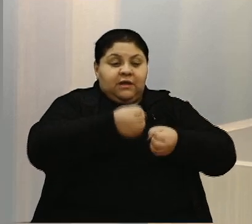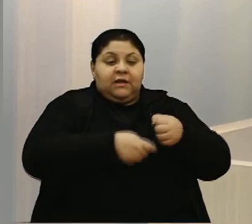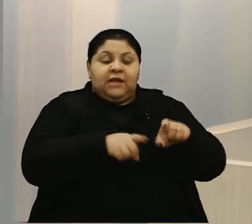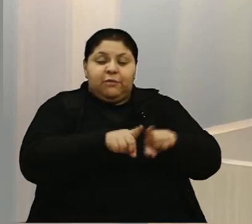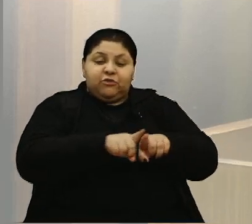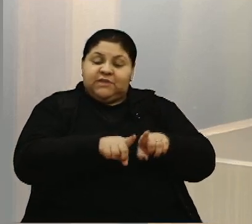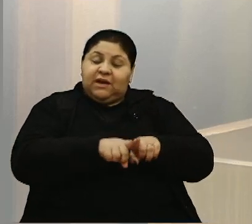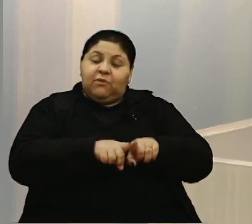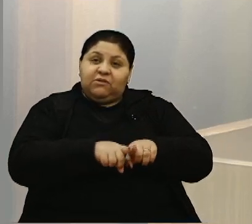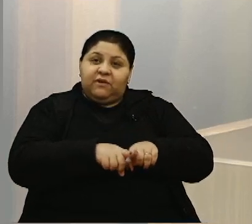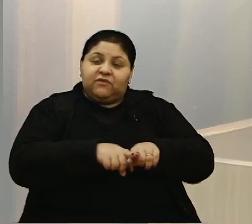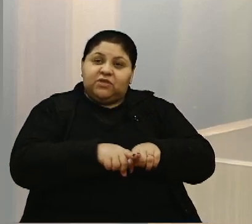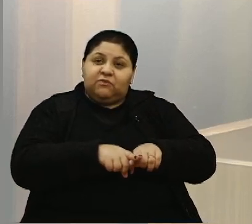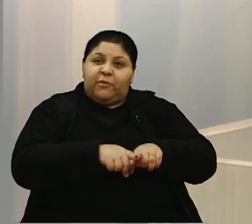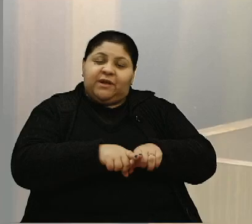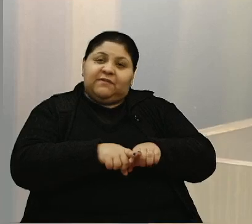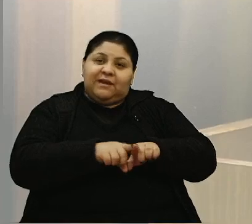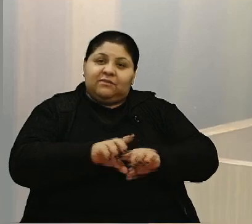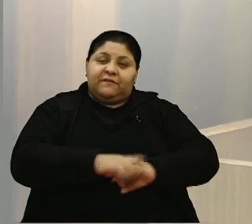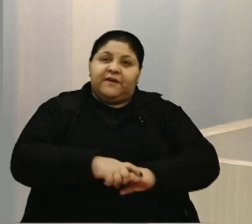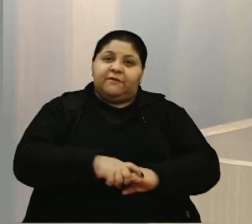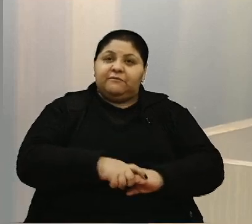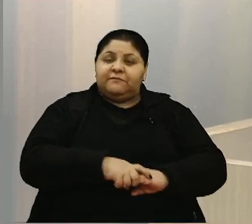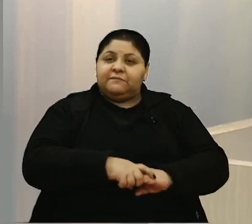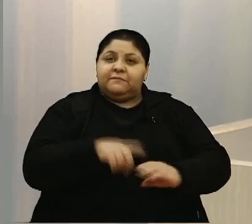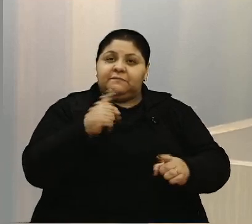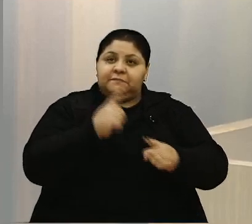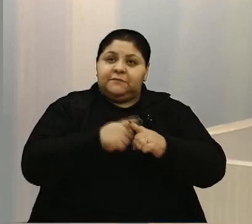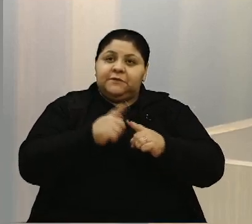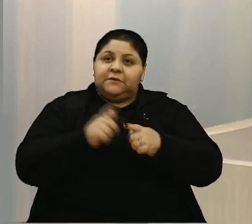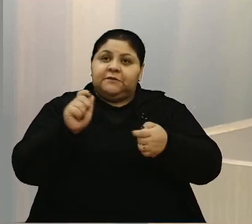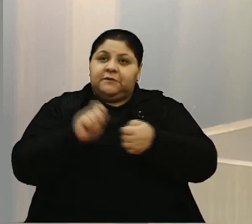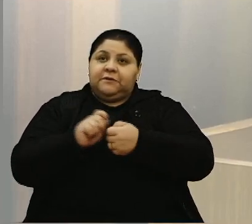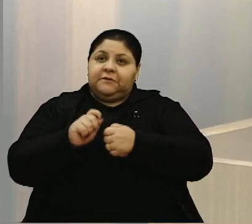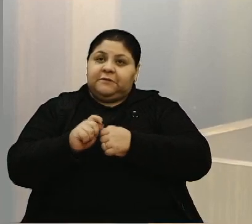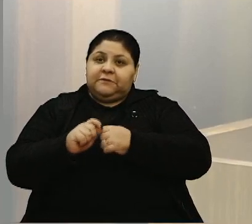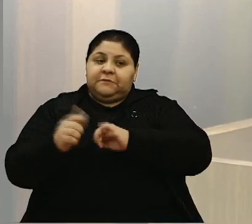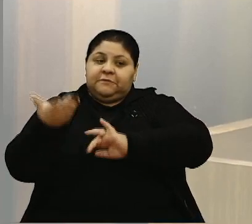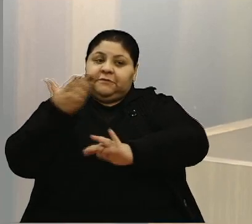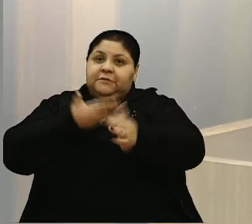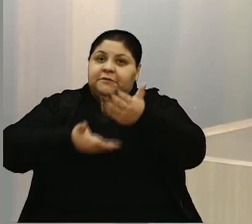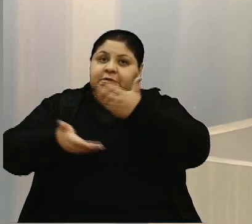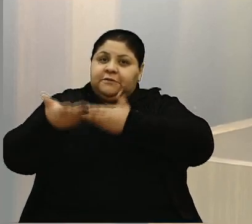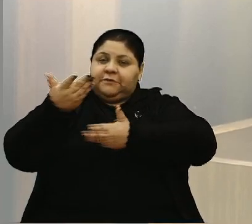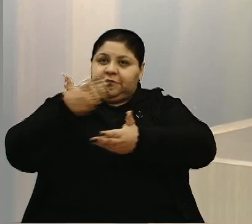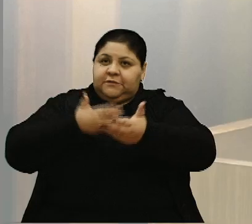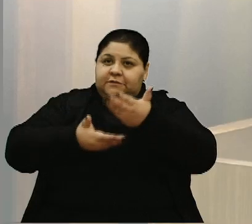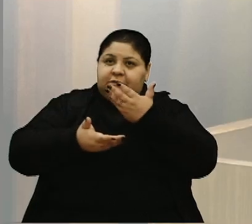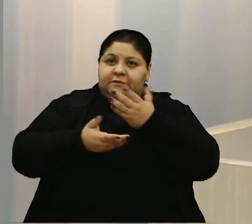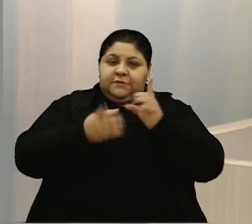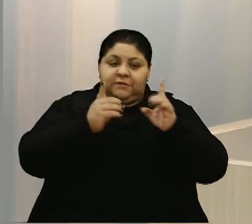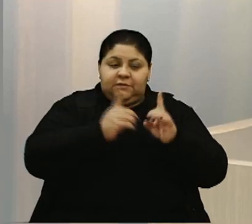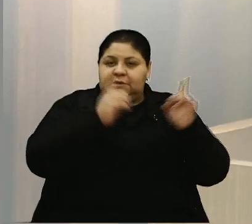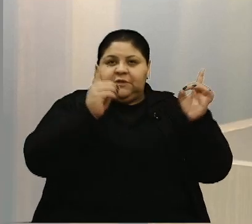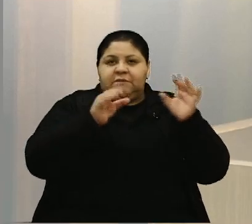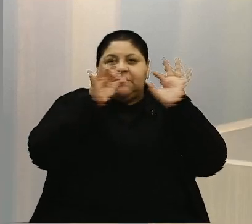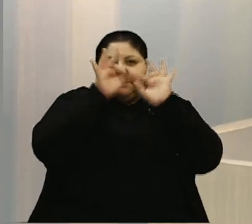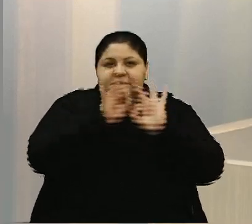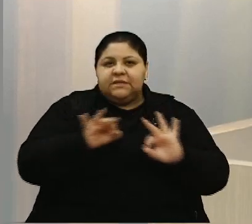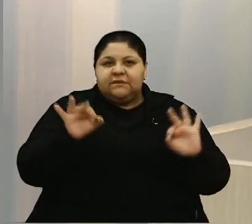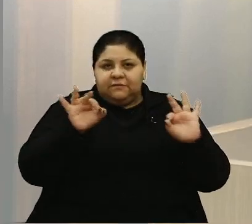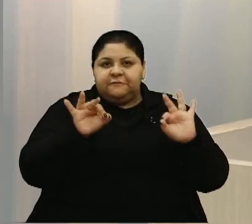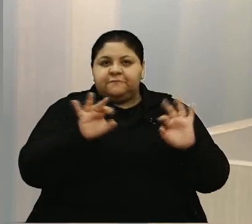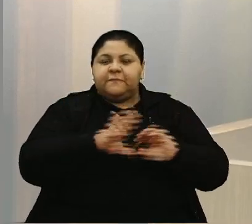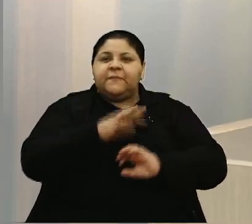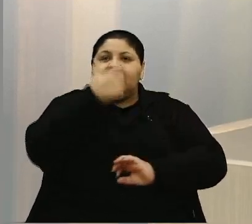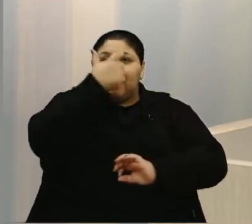pacientes para outros municípios, inclusive para a realização de procedimentos de exame simples. E acho